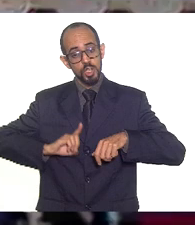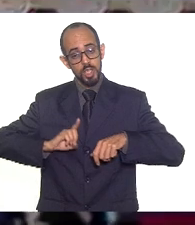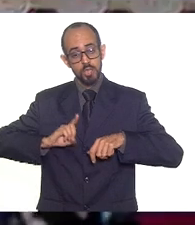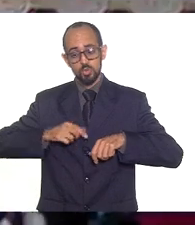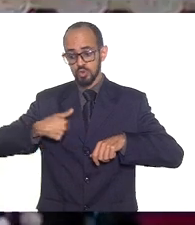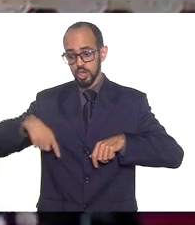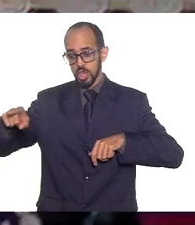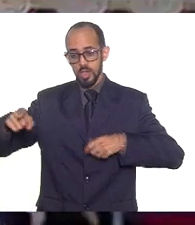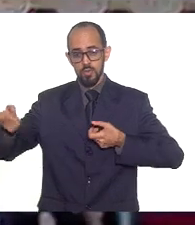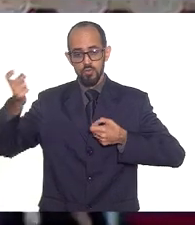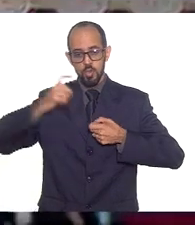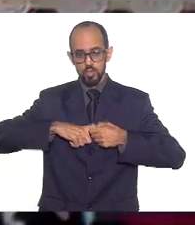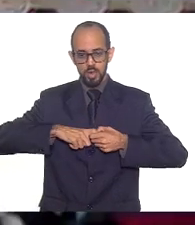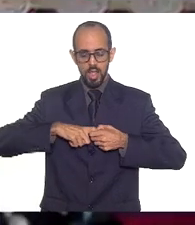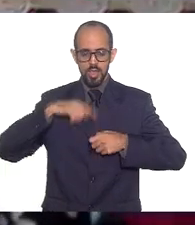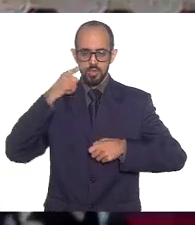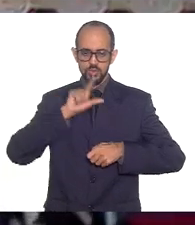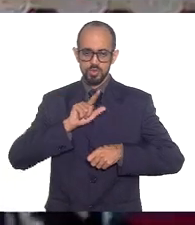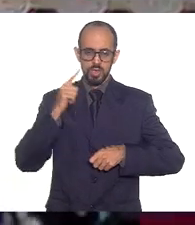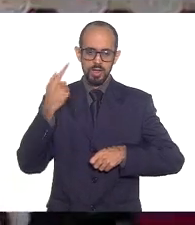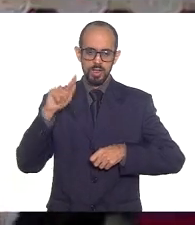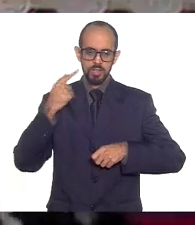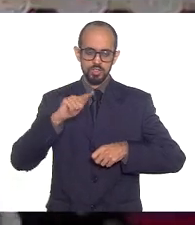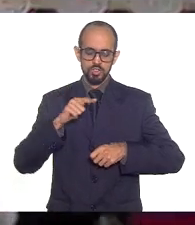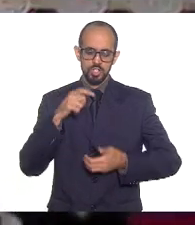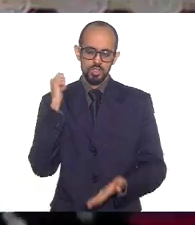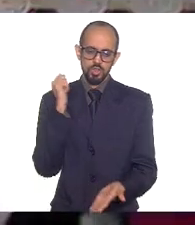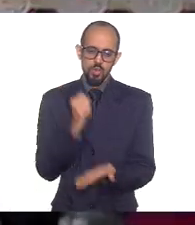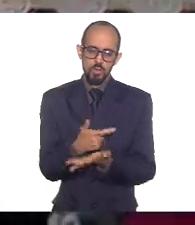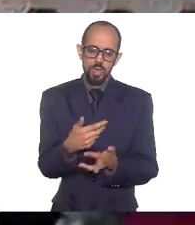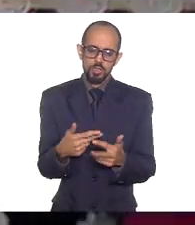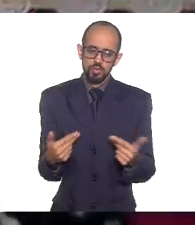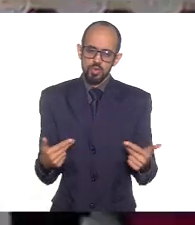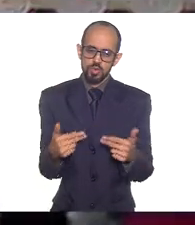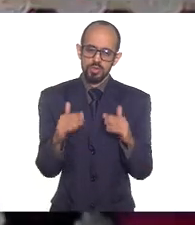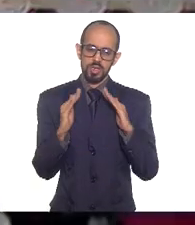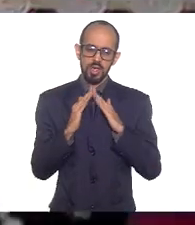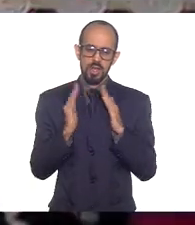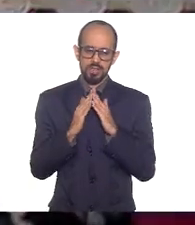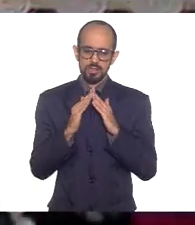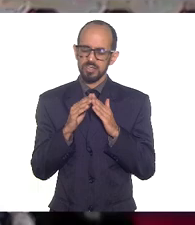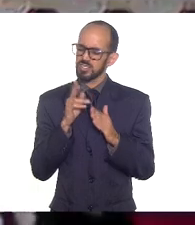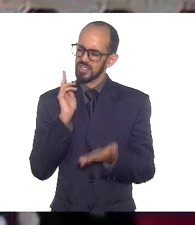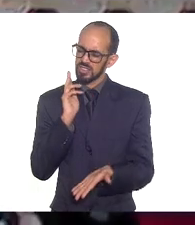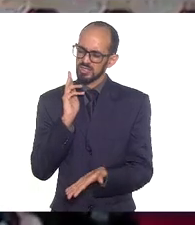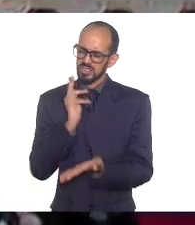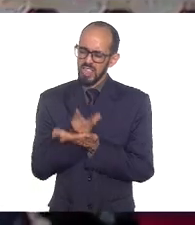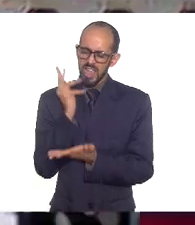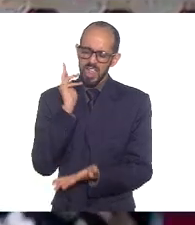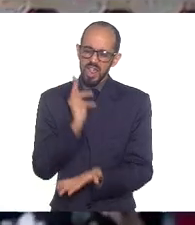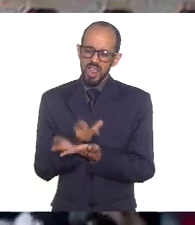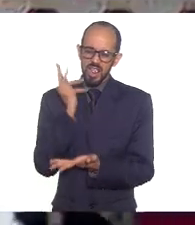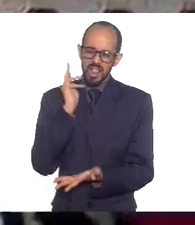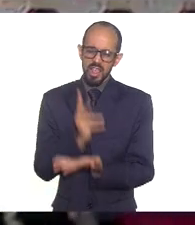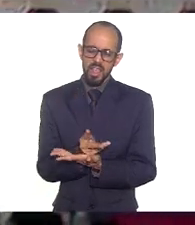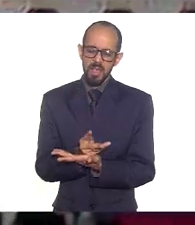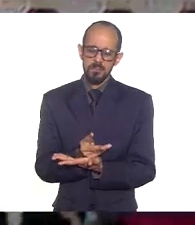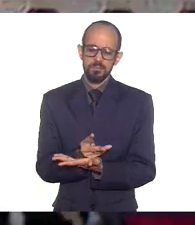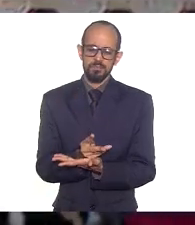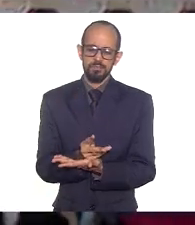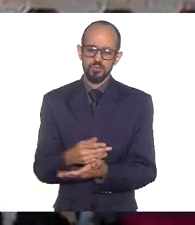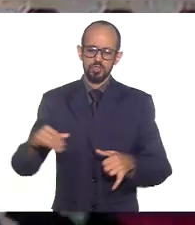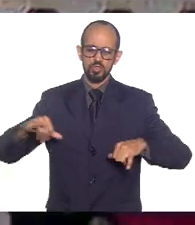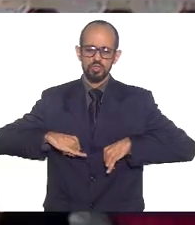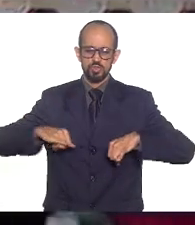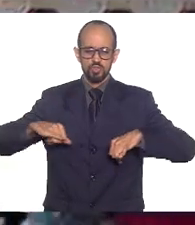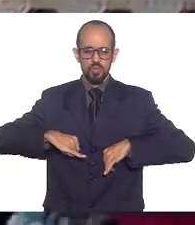circulação para garantia da sua resistência seja for continuamente é atingida por